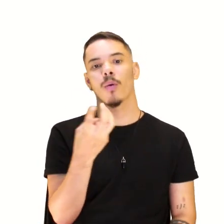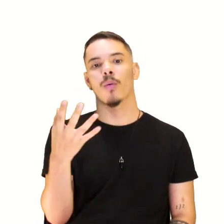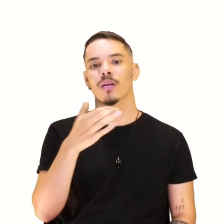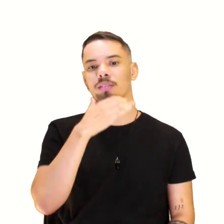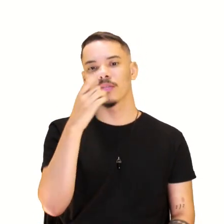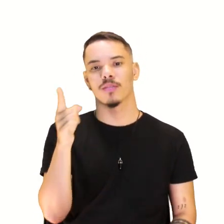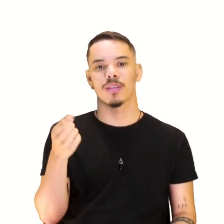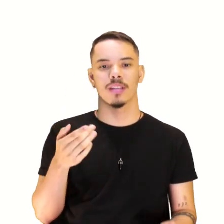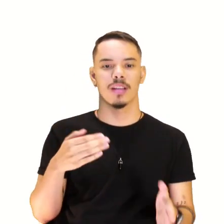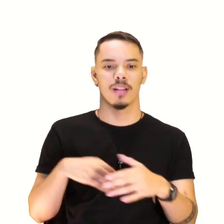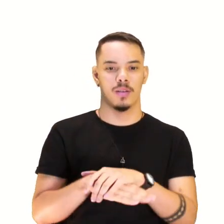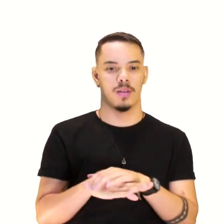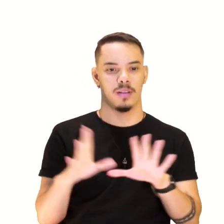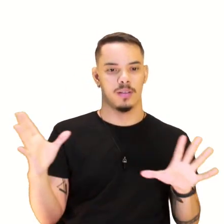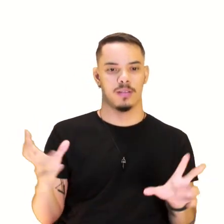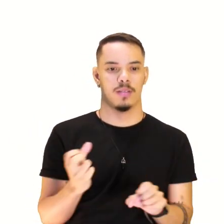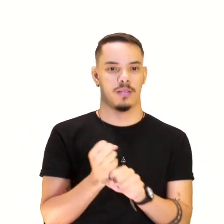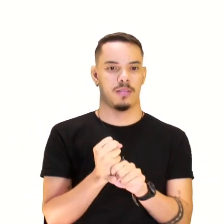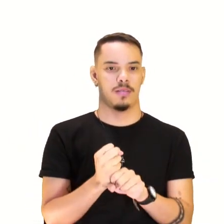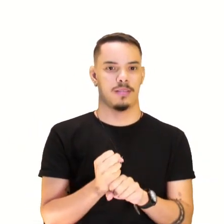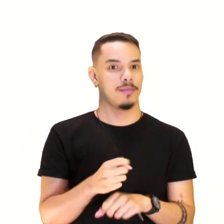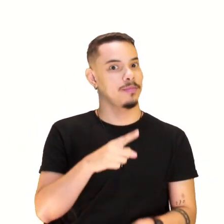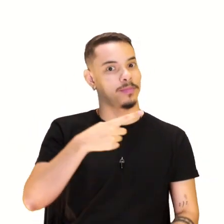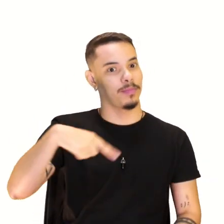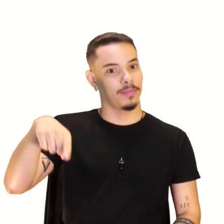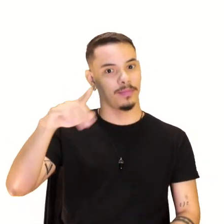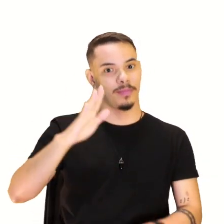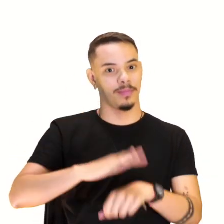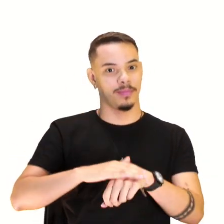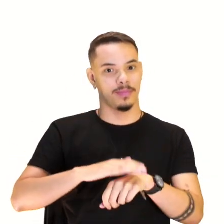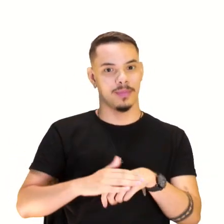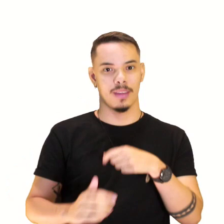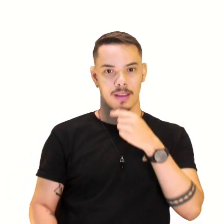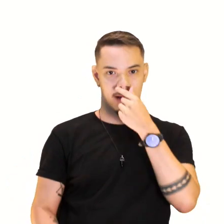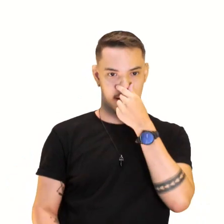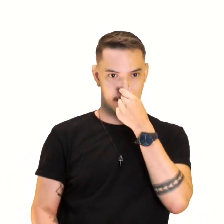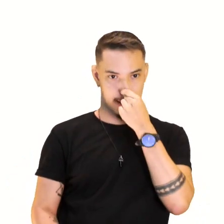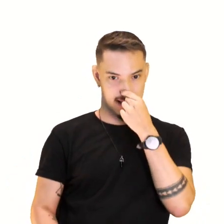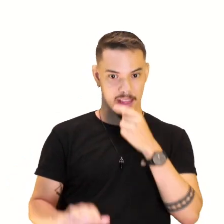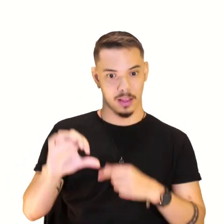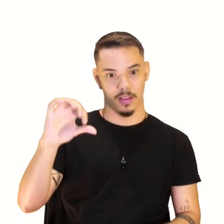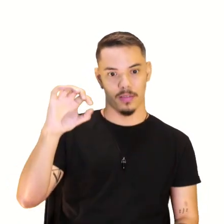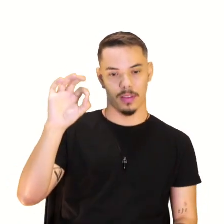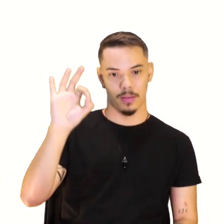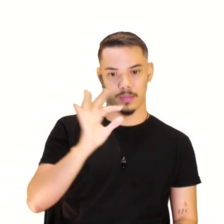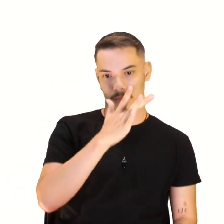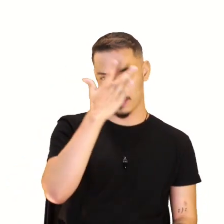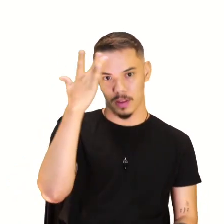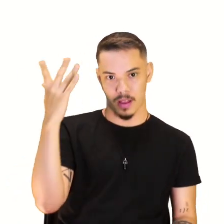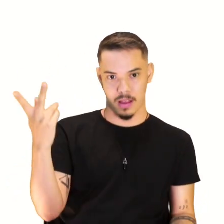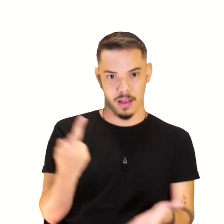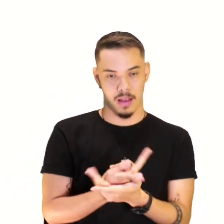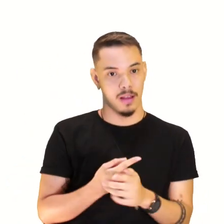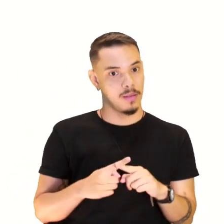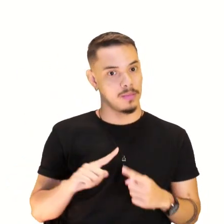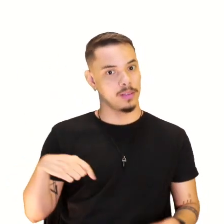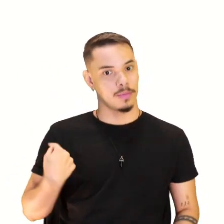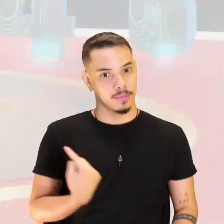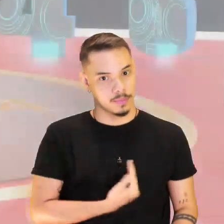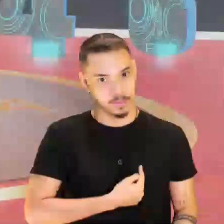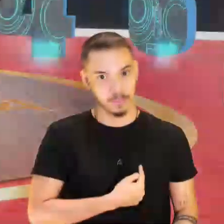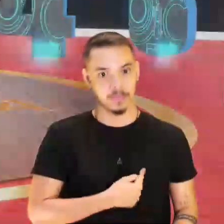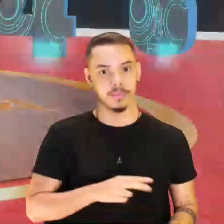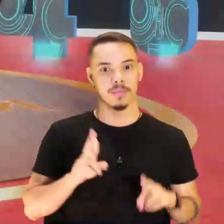ele guardou no total? É com vocês aí, galerinha. 90% das pessoas erram, mas a gente espera que